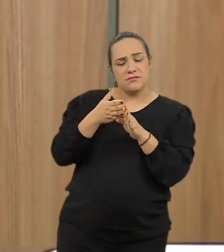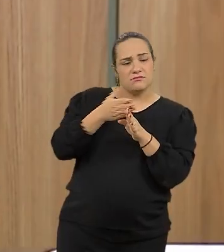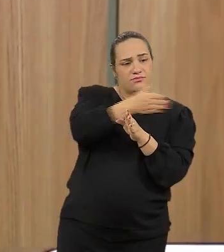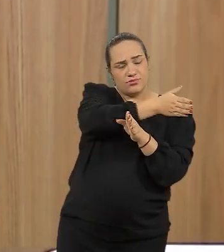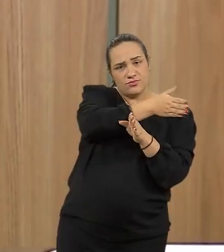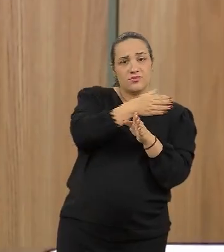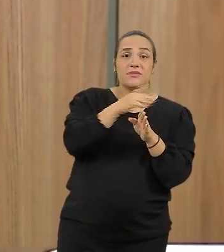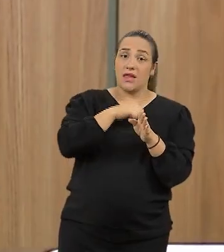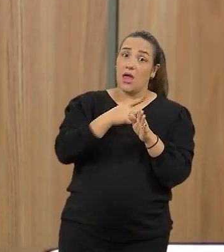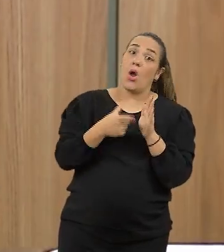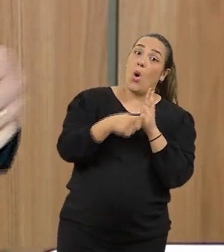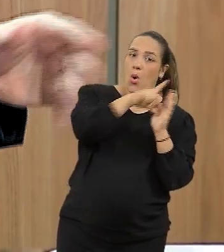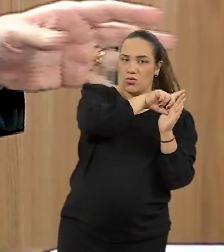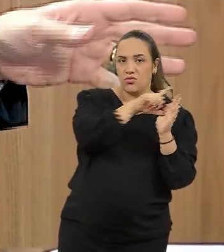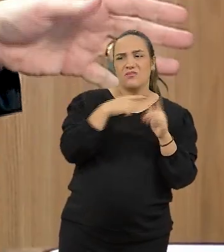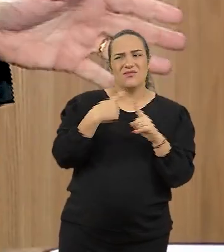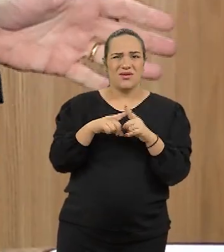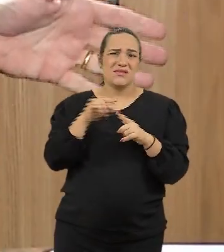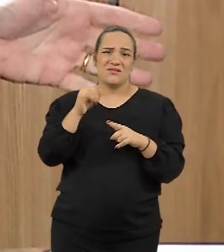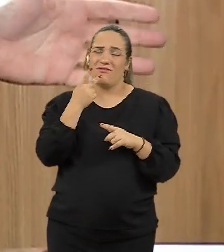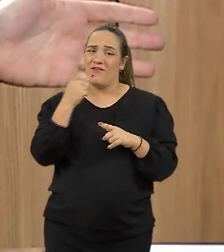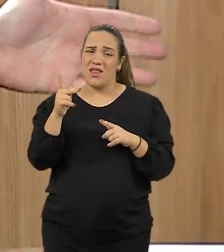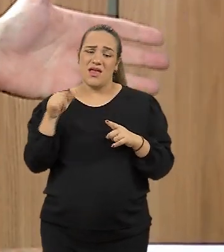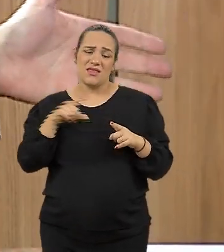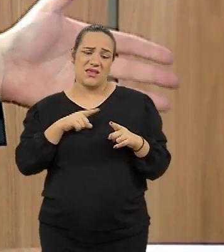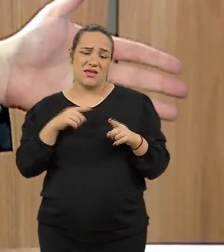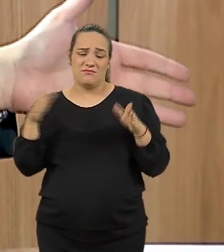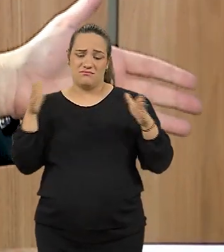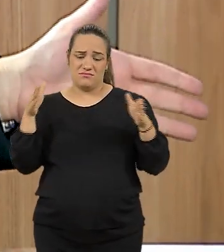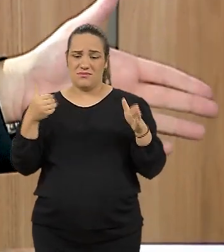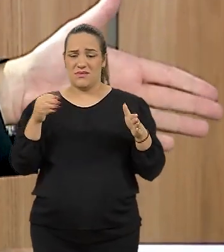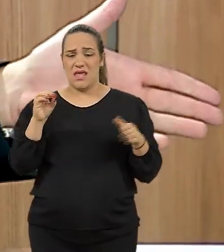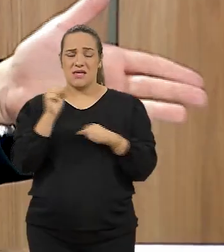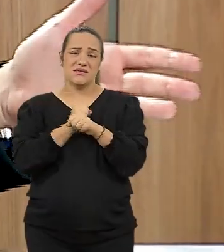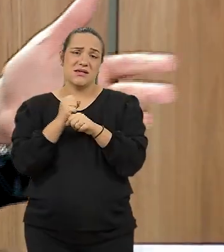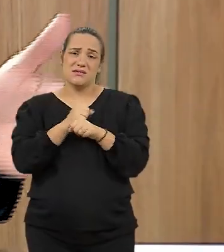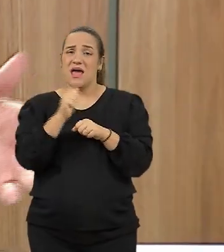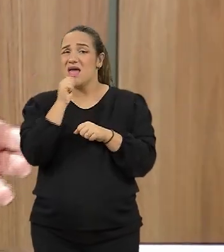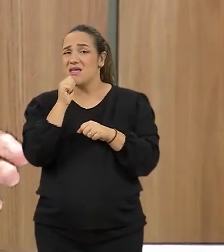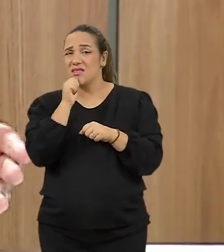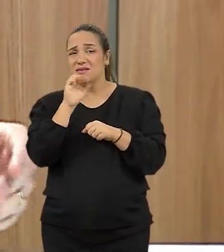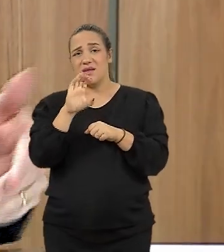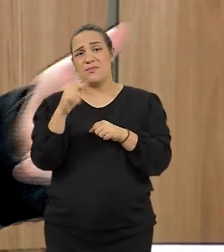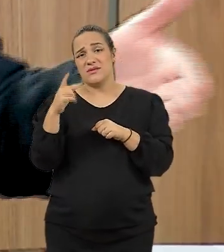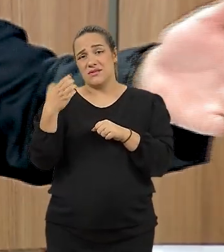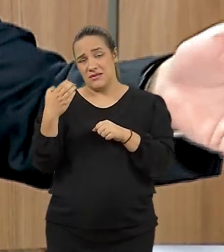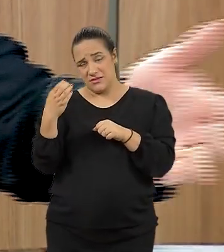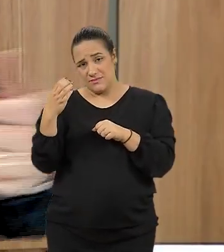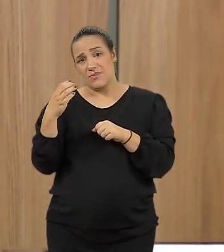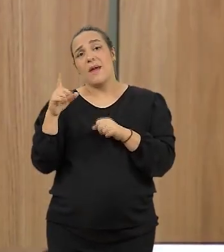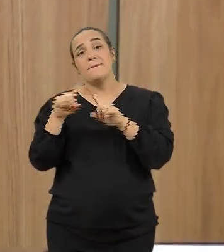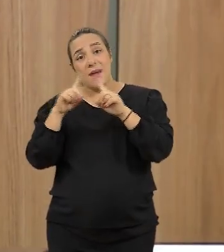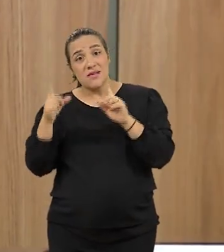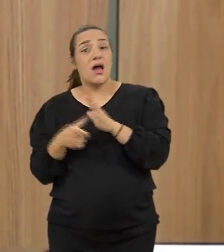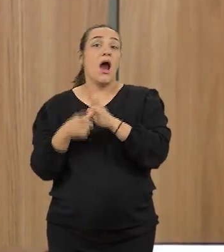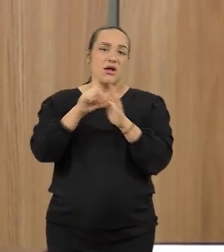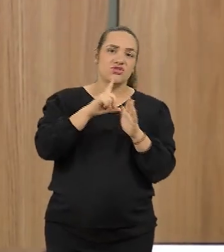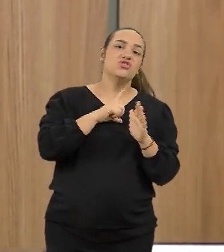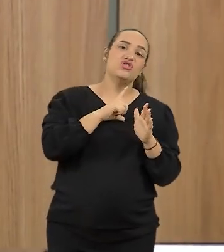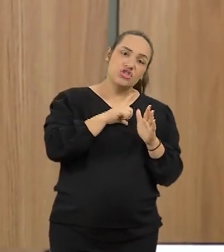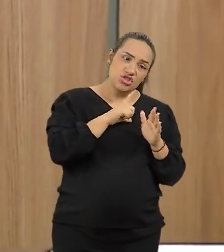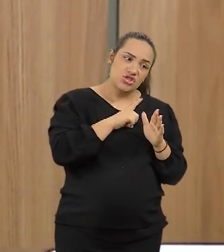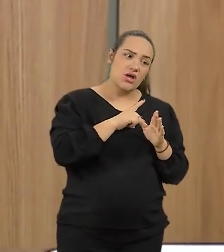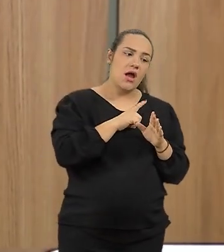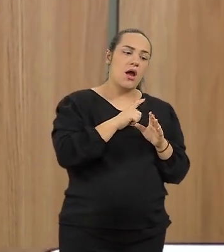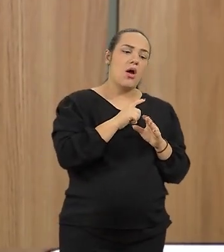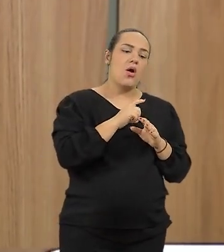10 anos é um nascedouro ainda, um bebezinho, né? E se tratando de legislação é pouco tempo. Antes disso, o Código de 73,